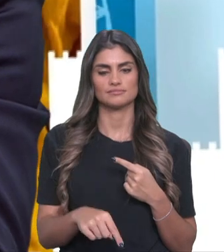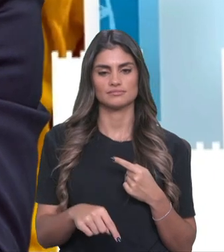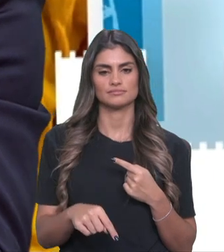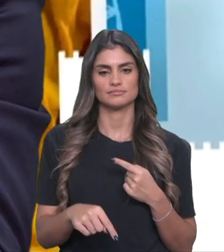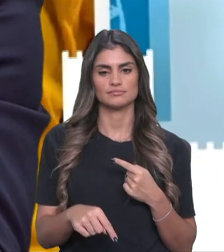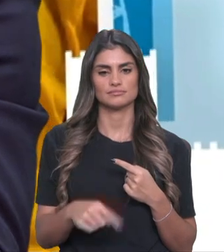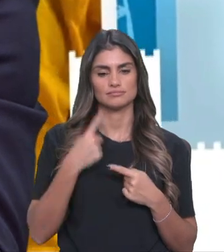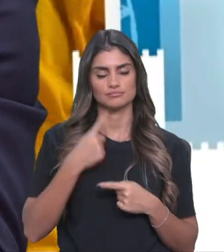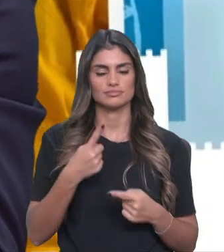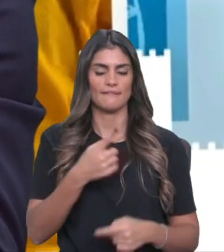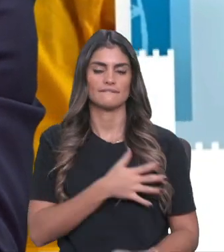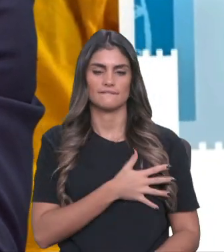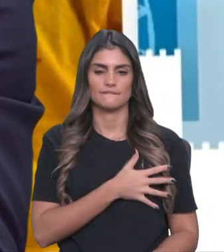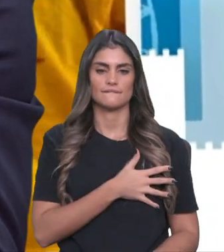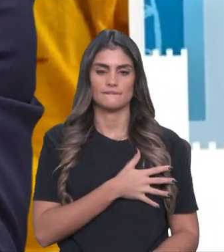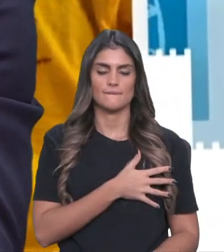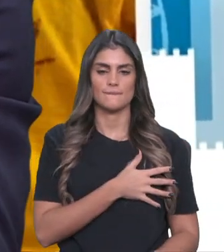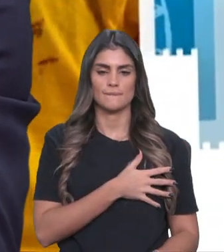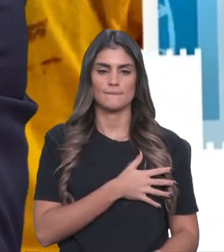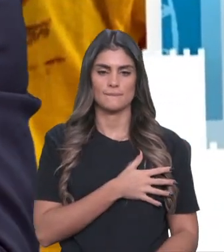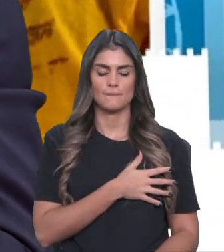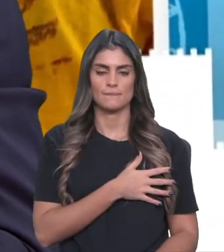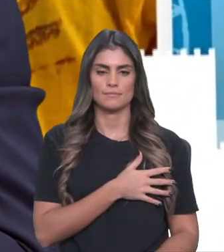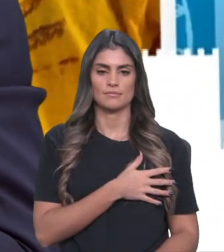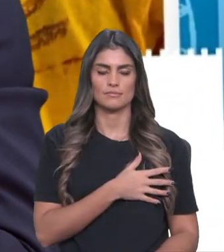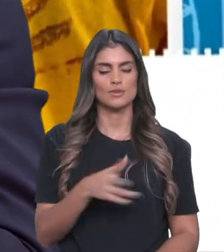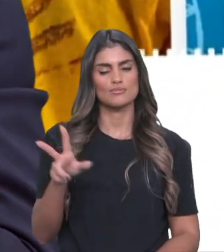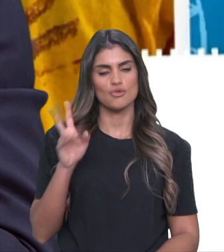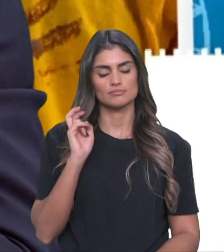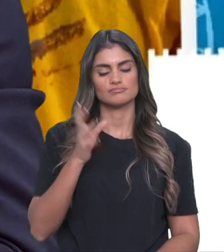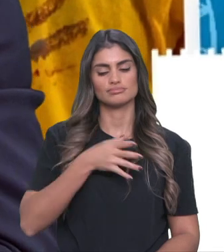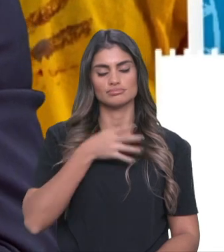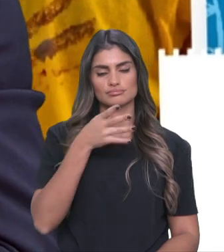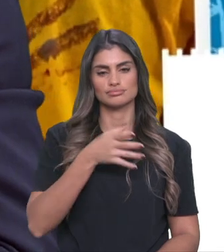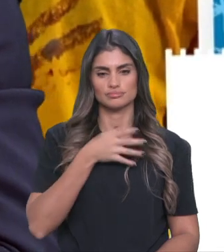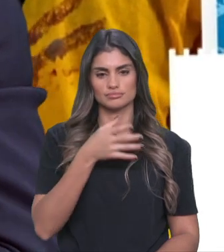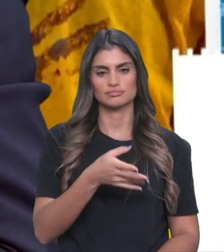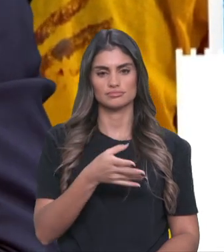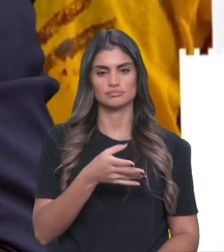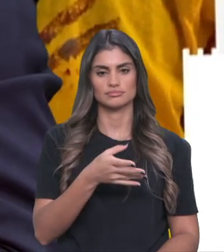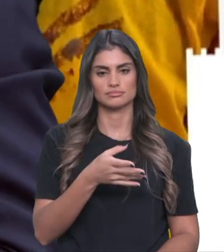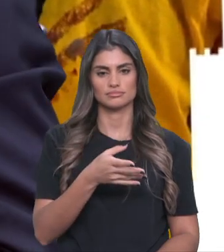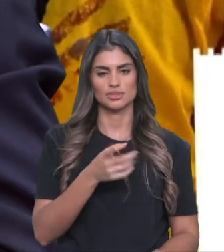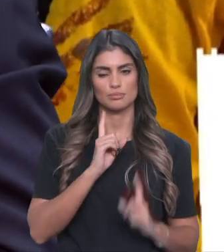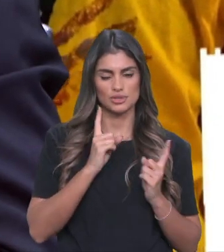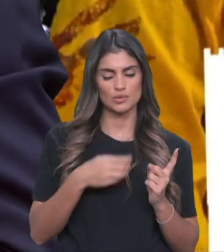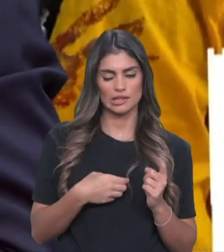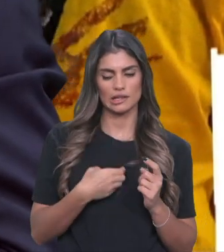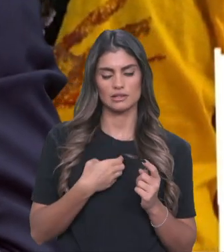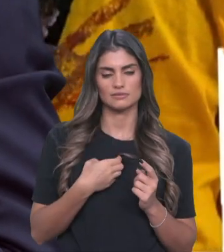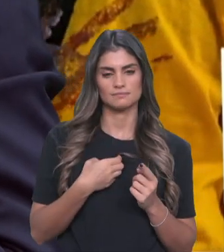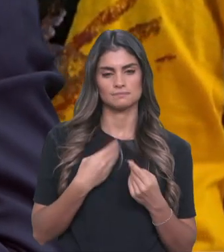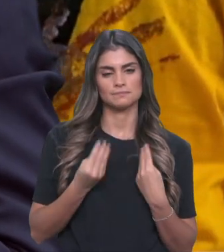na adoração, na escuta da palavra, na experiência mesmo do mistério, do sentir